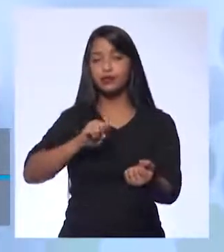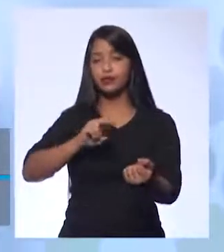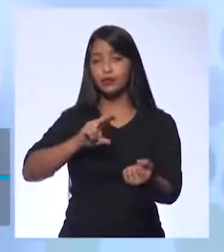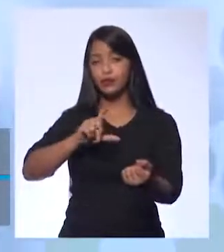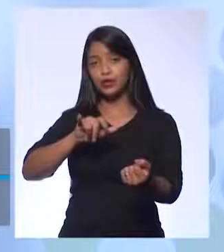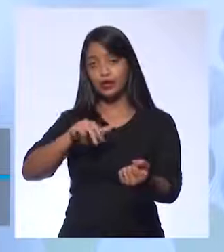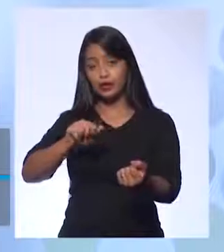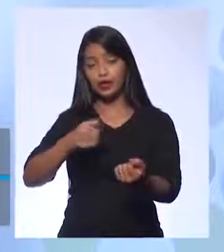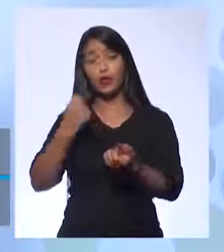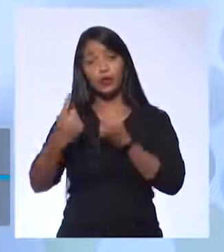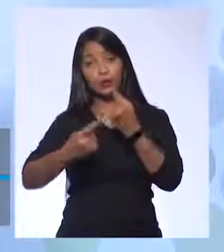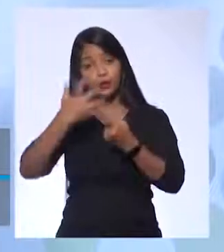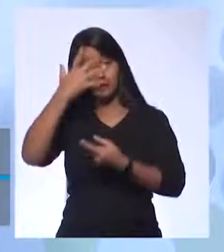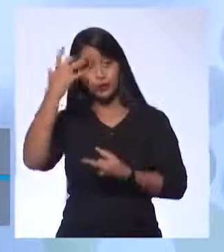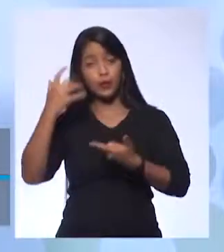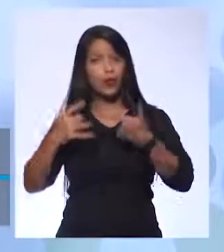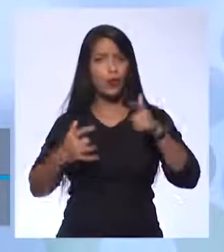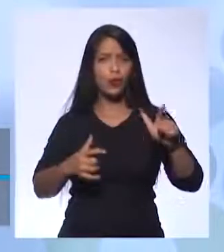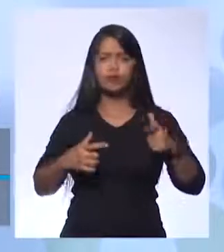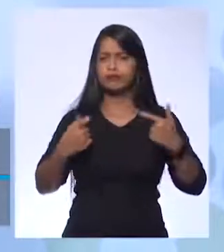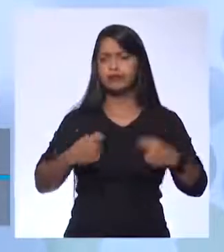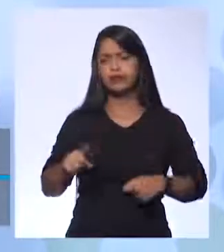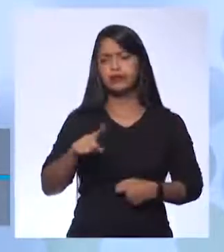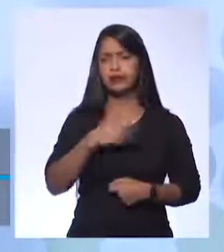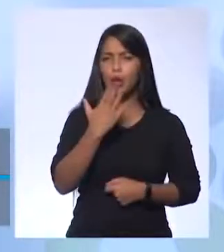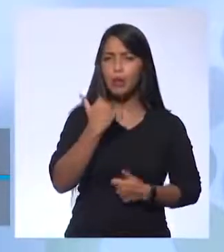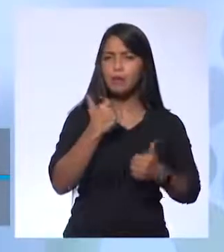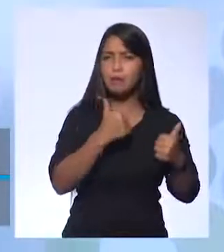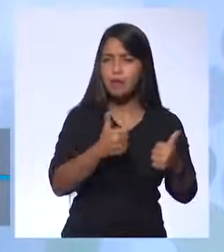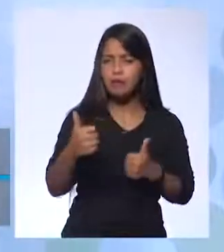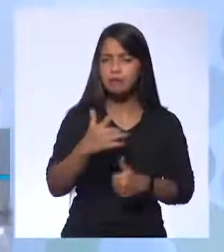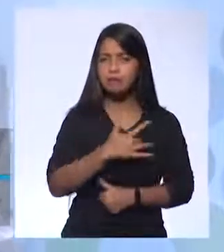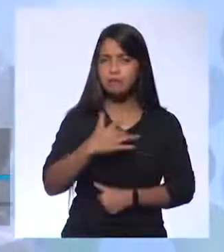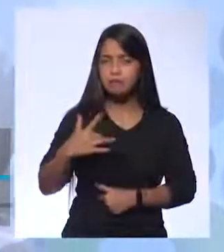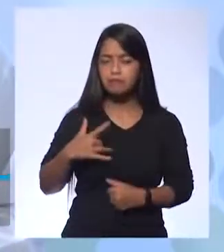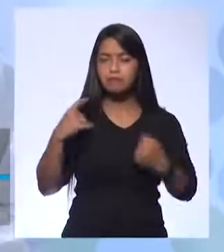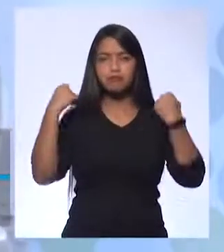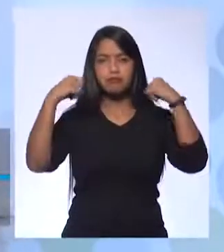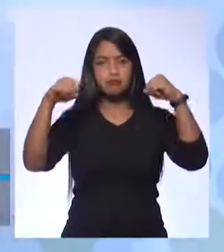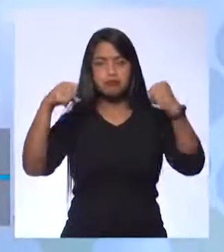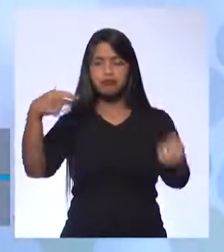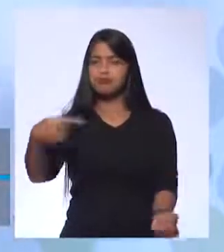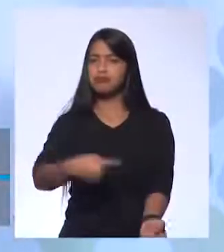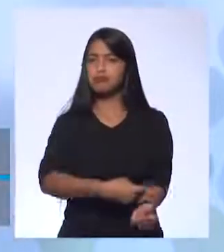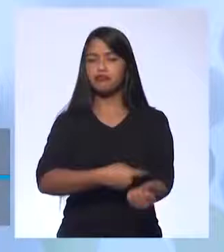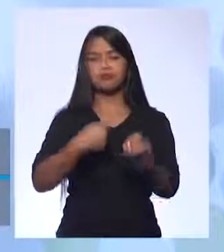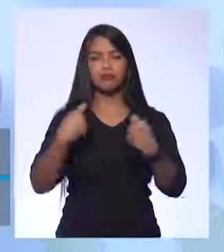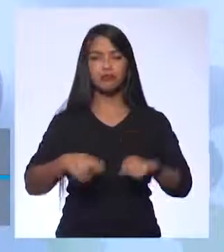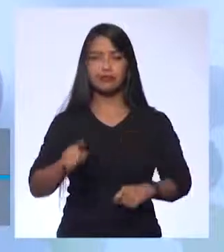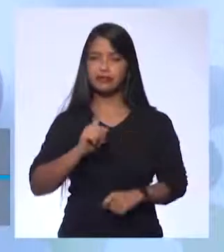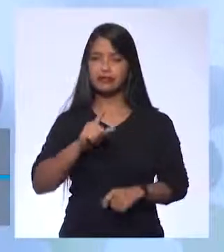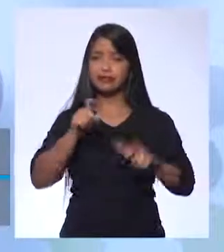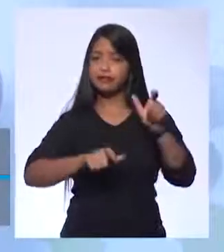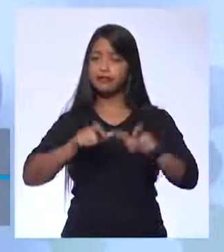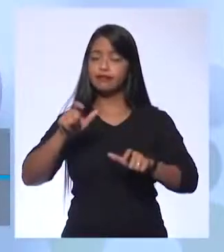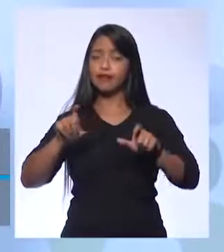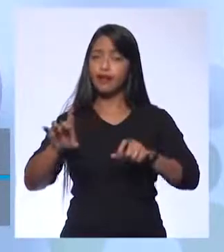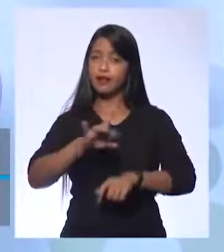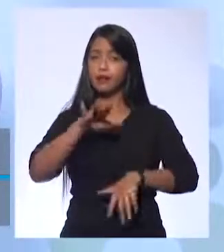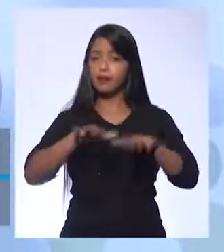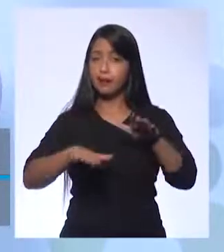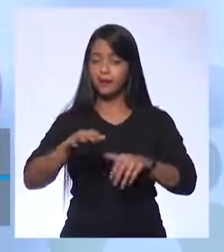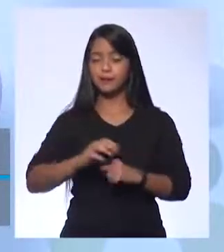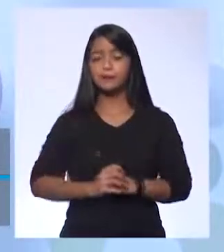alimentação diferenciada, fazendo exercício físico, etc., às vezes você nem precisa injetar insulina. Cada caso vai ser um caso.